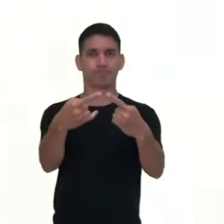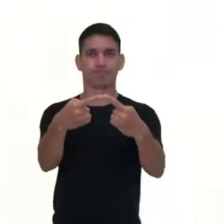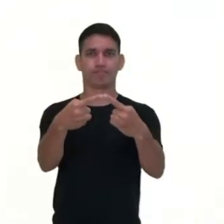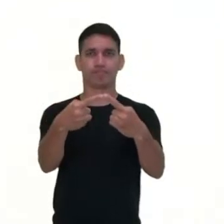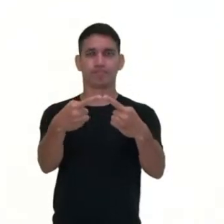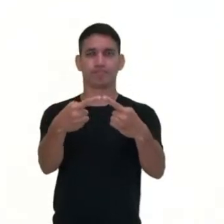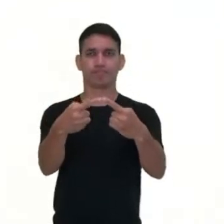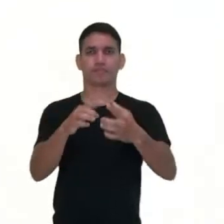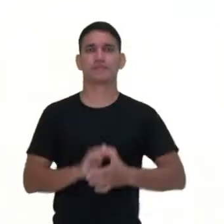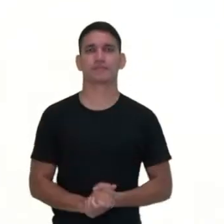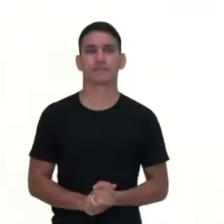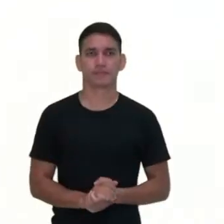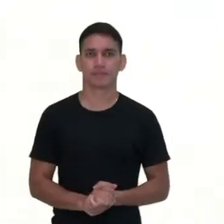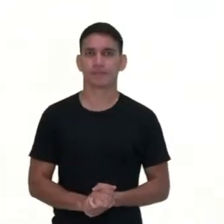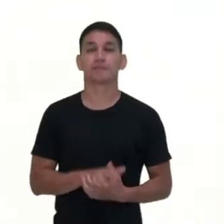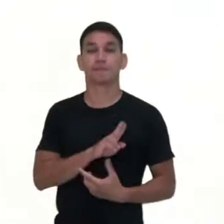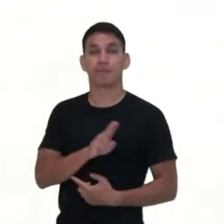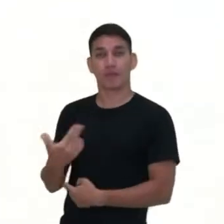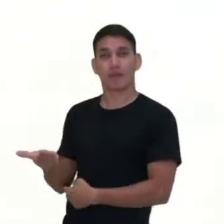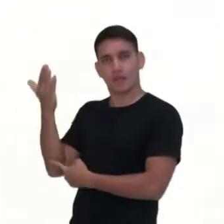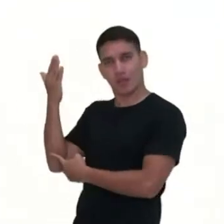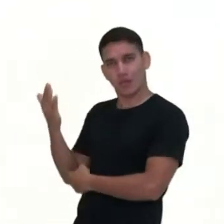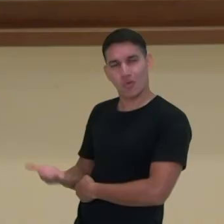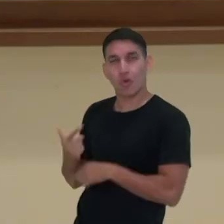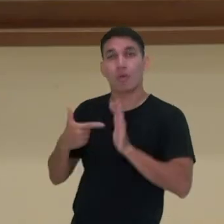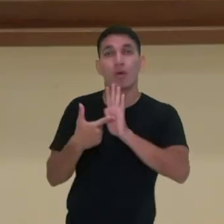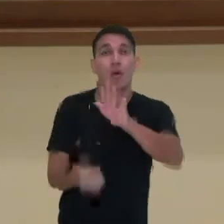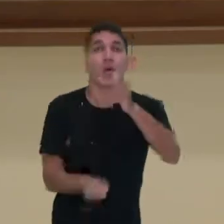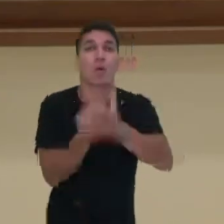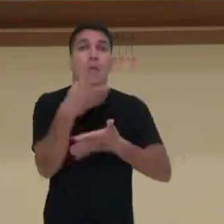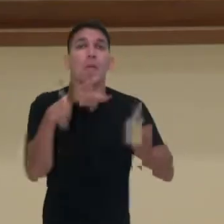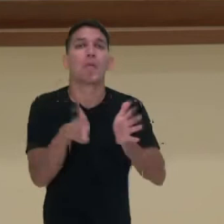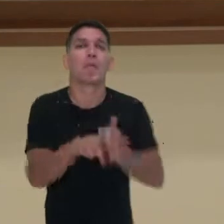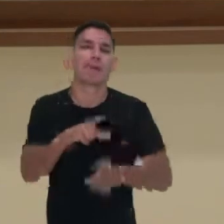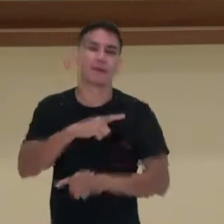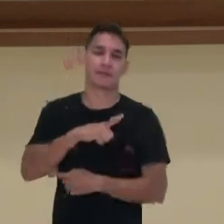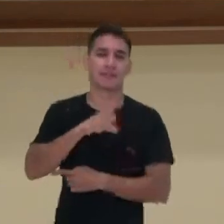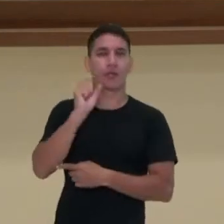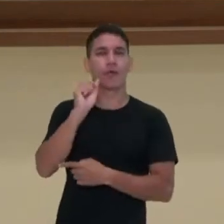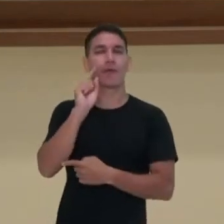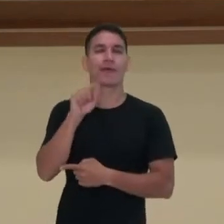horizontal ali ligando os dois. São gêmeos dizigóticos formados por